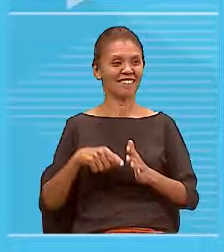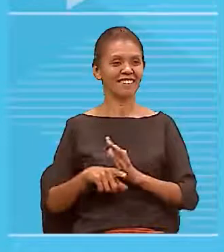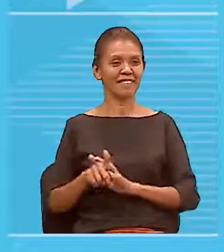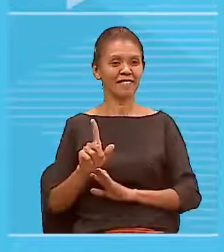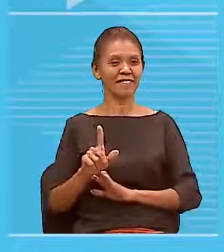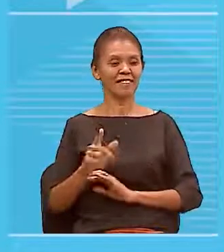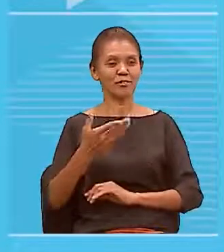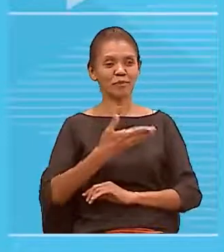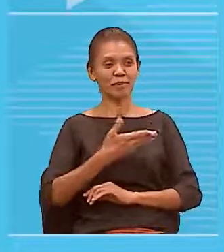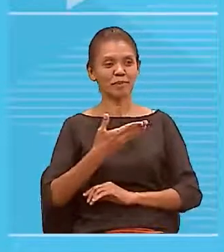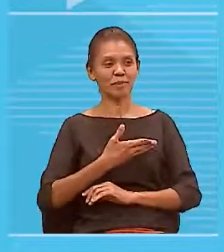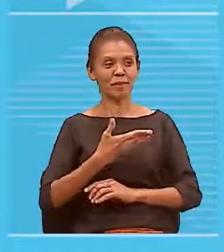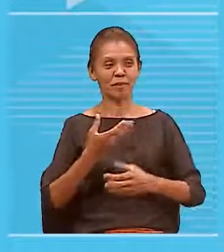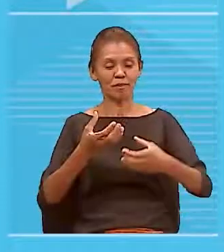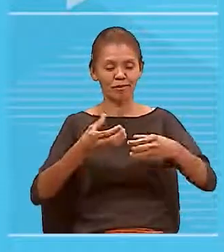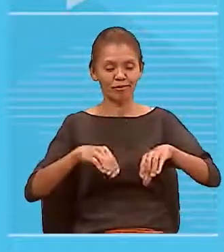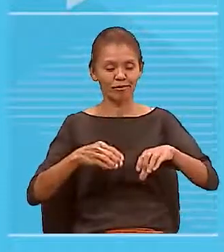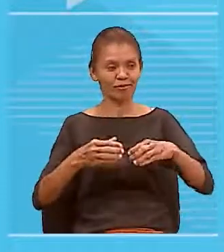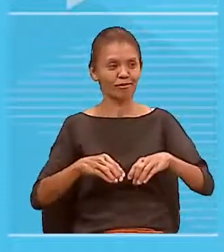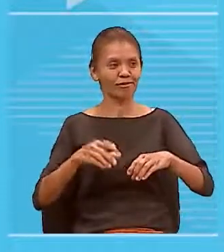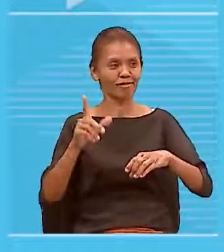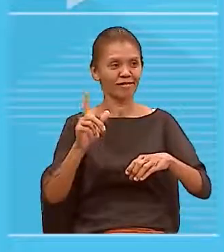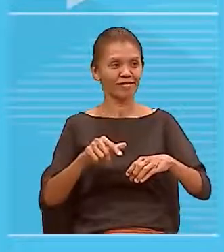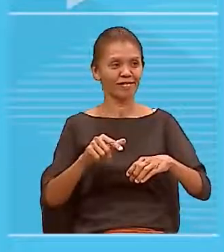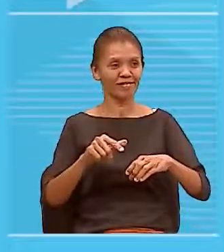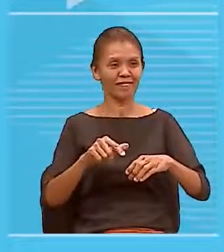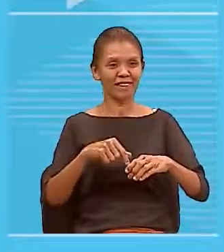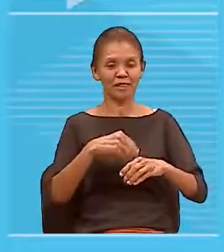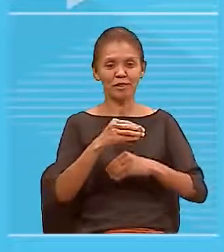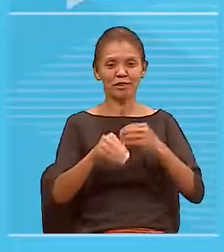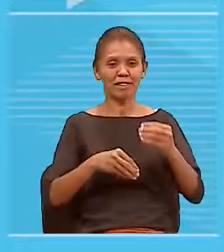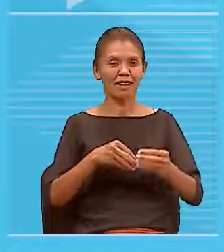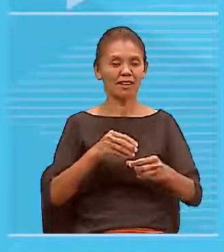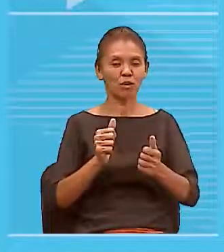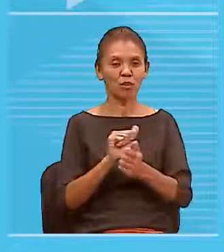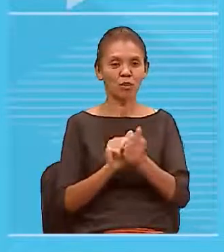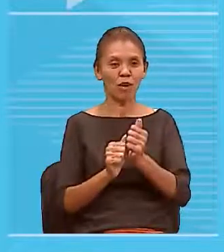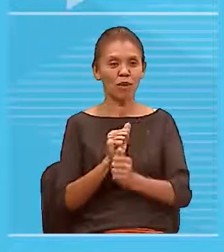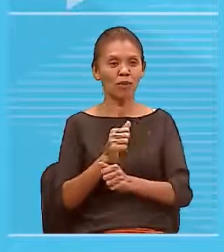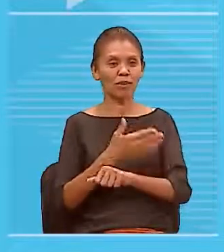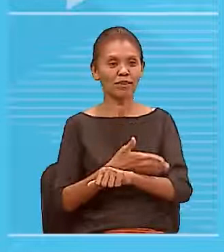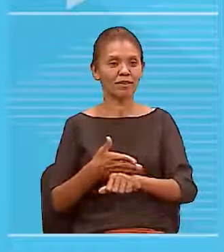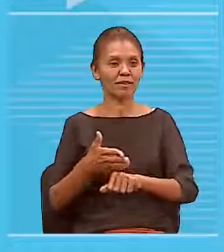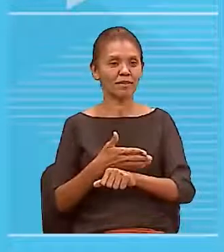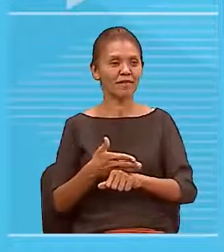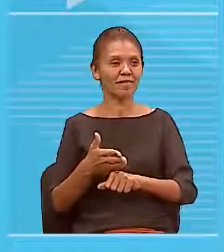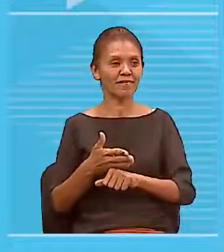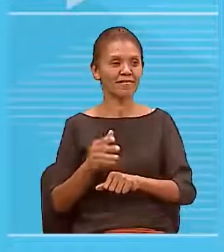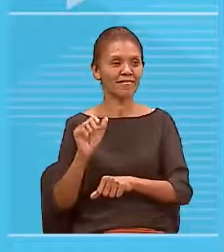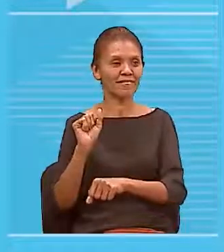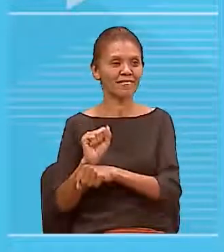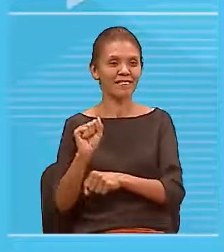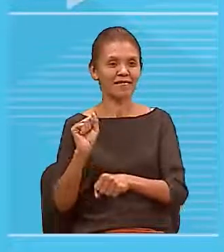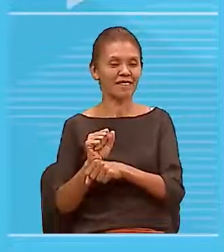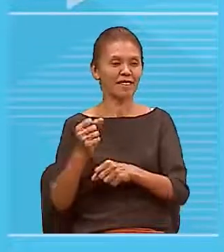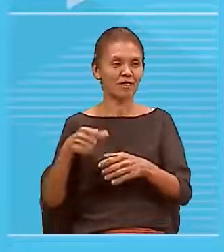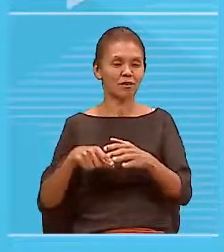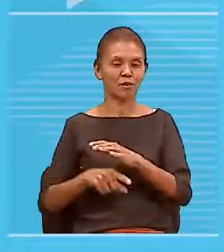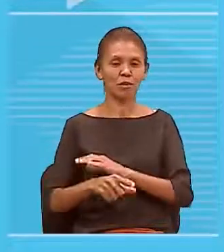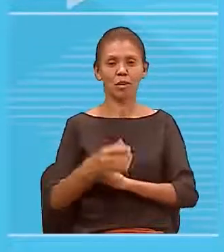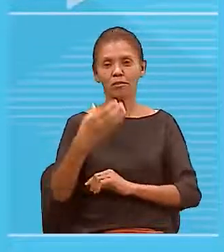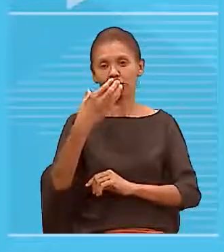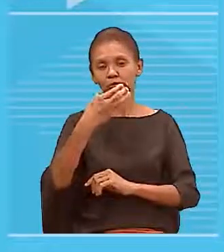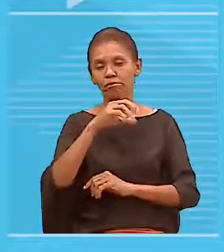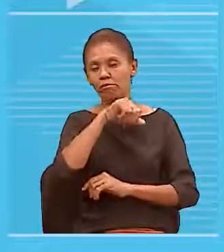ele ficou esperando aqui, né, com a colher, olhando para cada amigo dele. Cadê? Aí esperando o peba. Cadê, rapaz? Tu não disse que ia